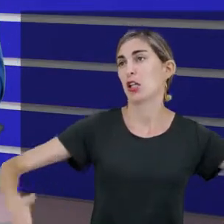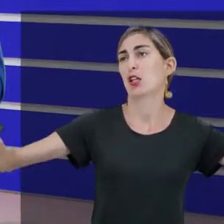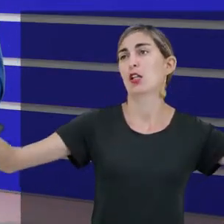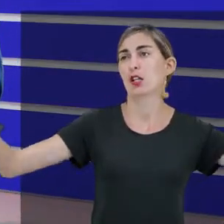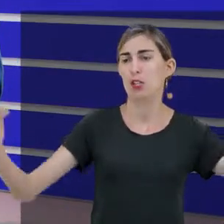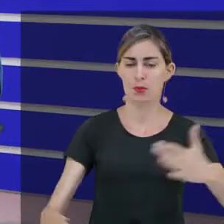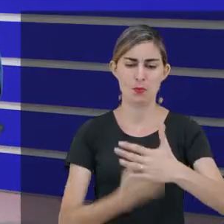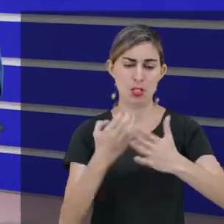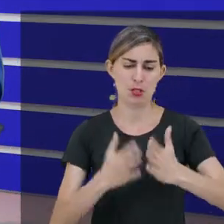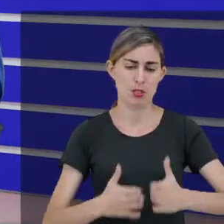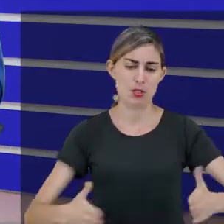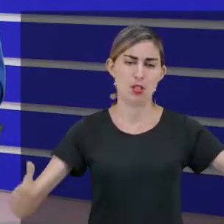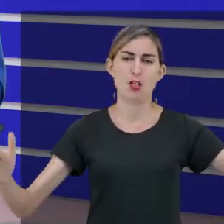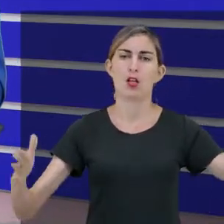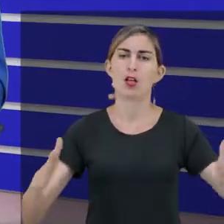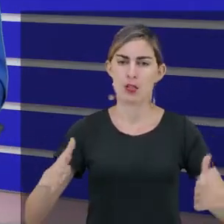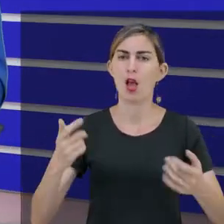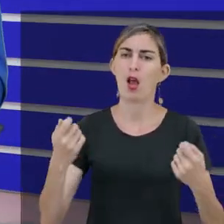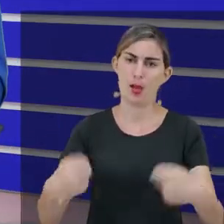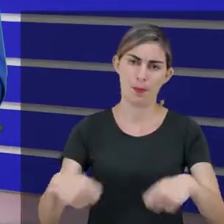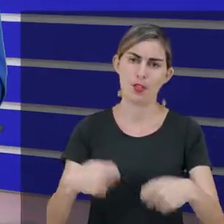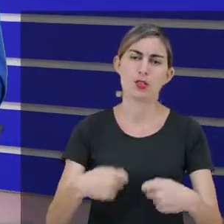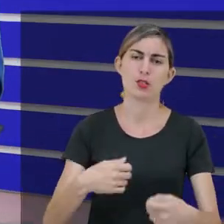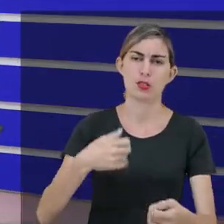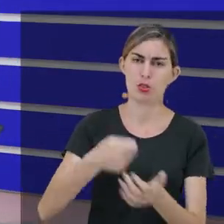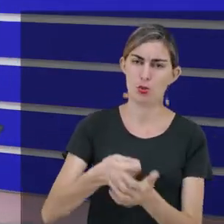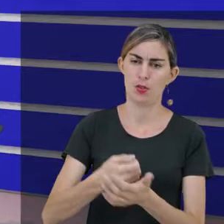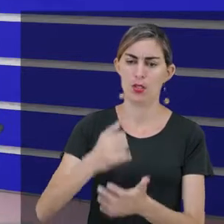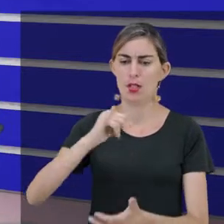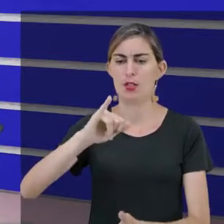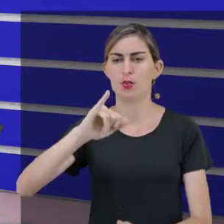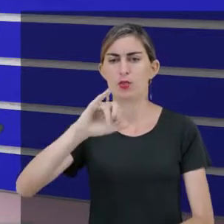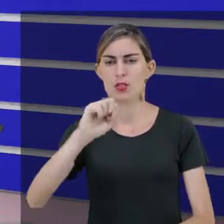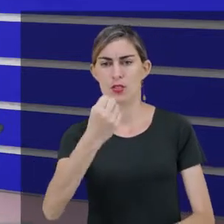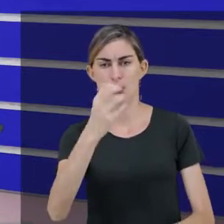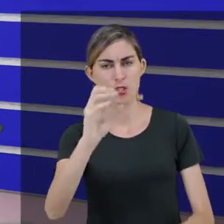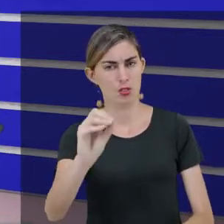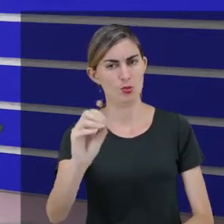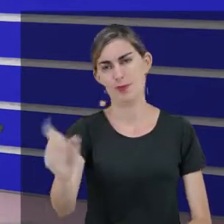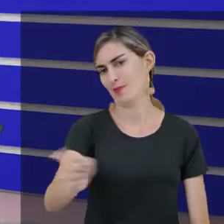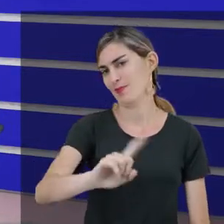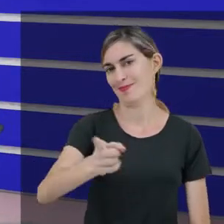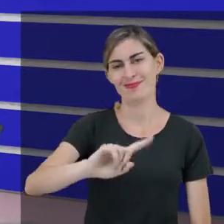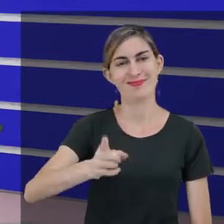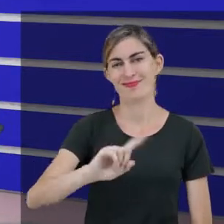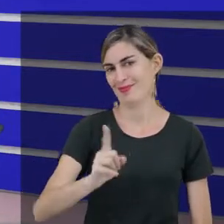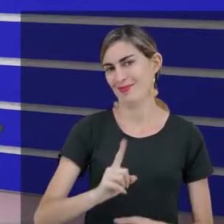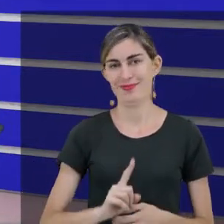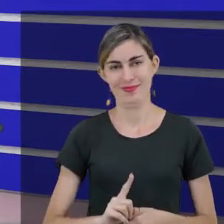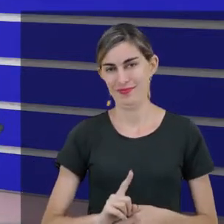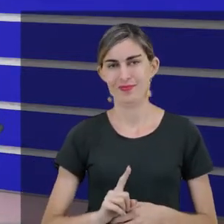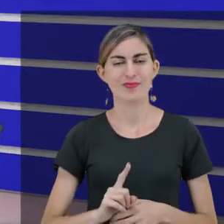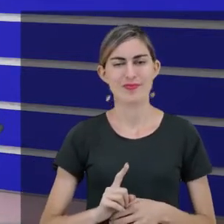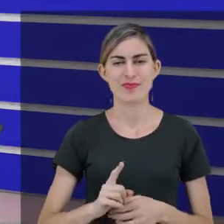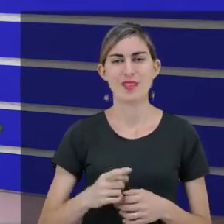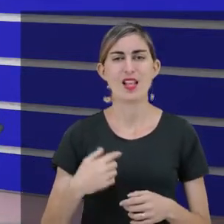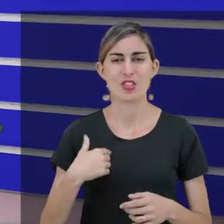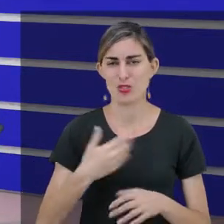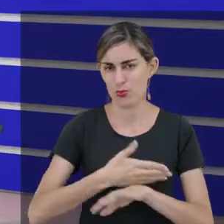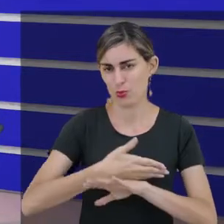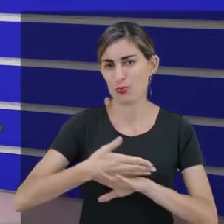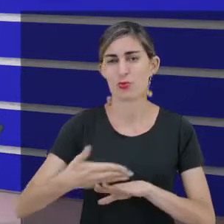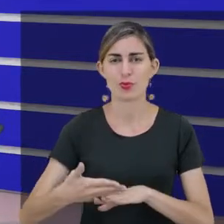que geralmente a gente vê, né, professor? No mercado. Muito assim, acostumado, né? Muito acostumado a grandes empresas, né? Ter